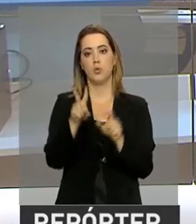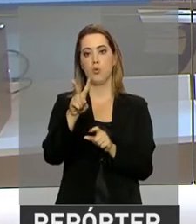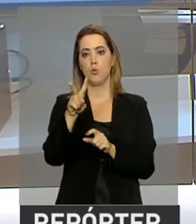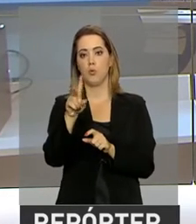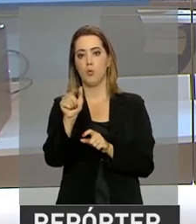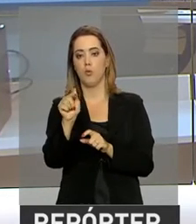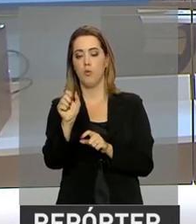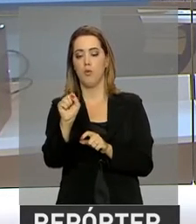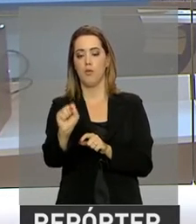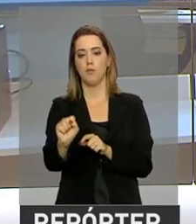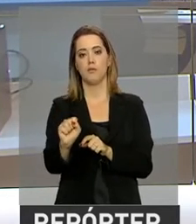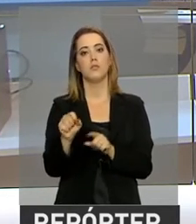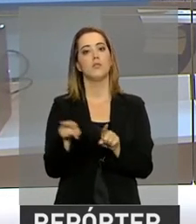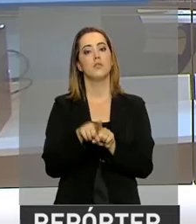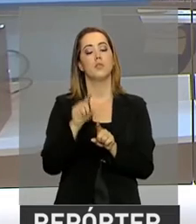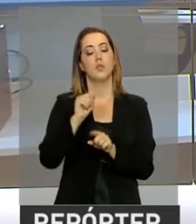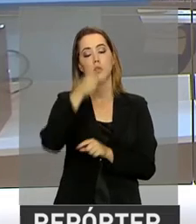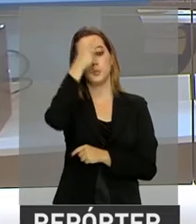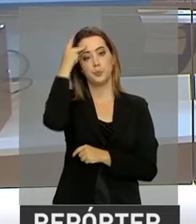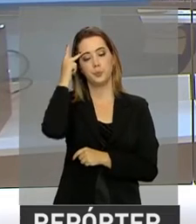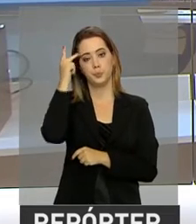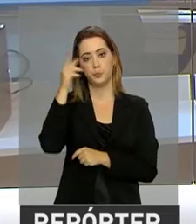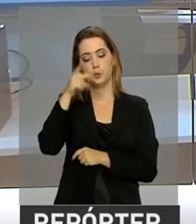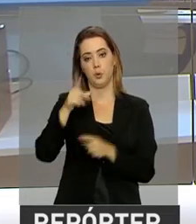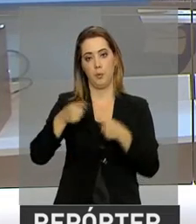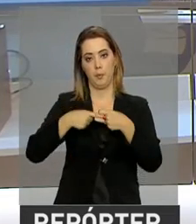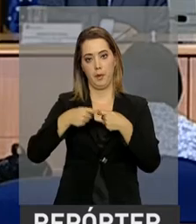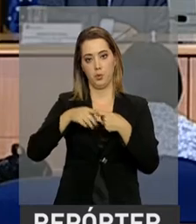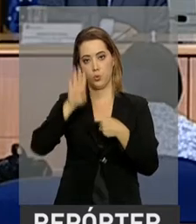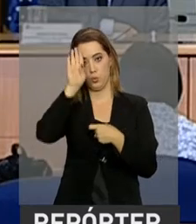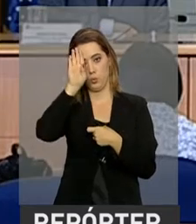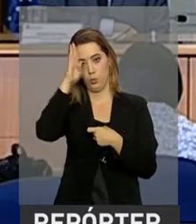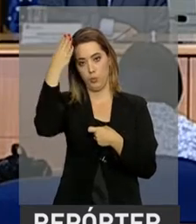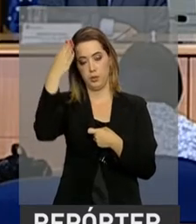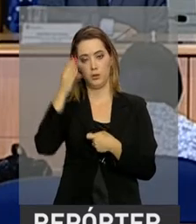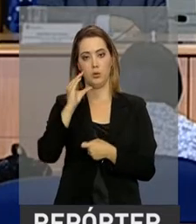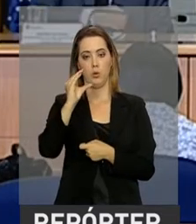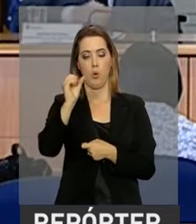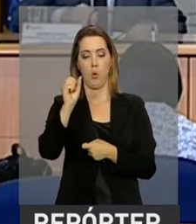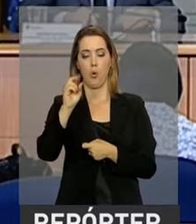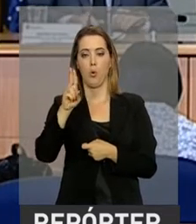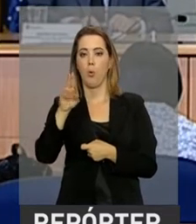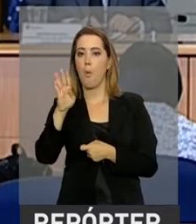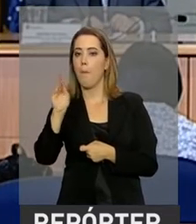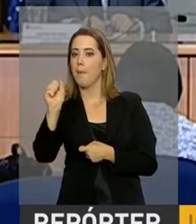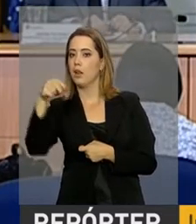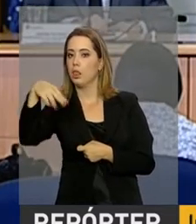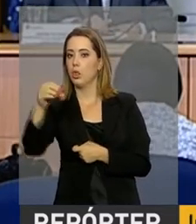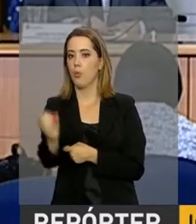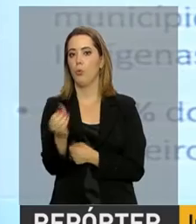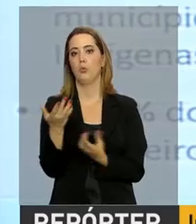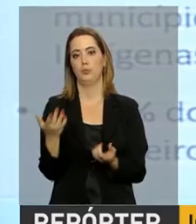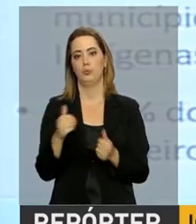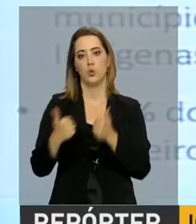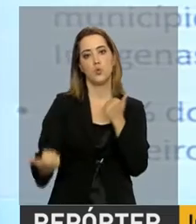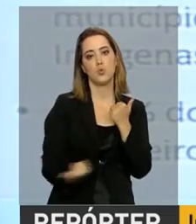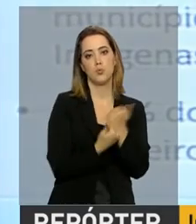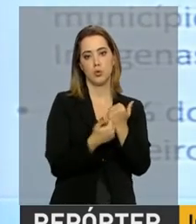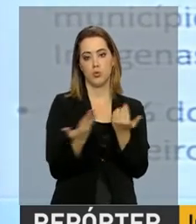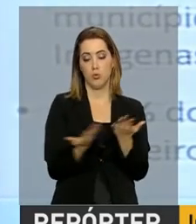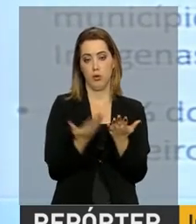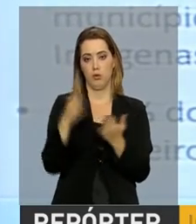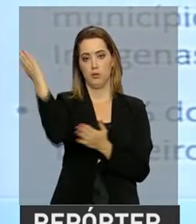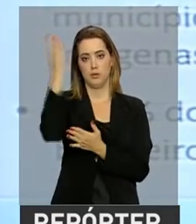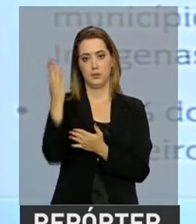repor outras de profissionais que saíram do programa serão mais de mil vagas em